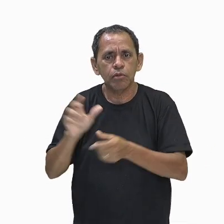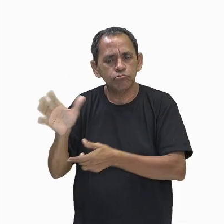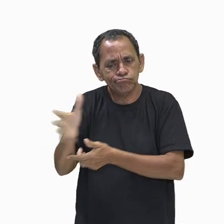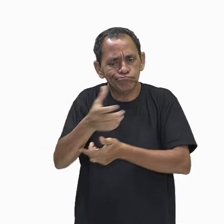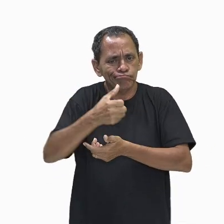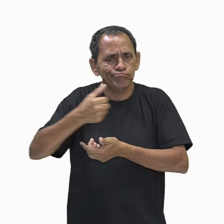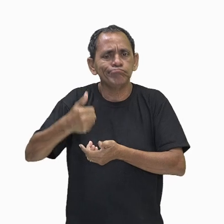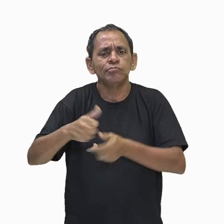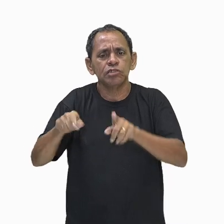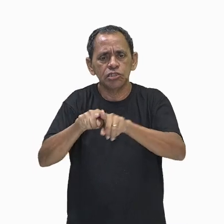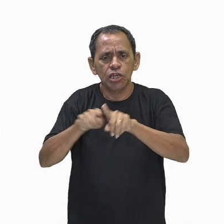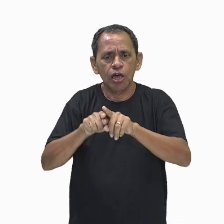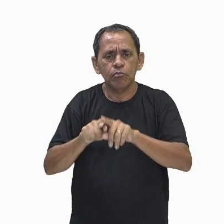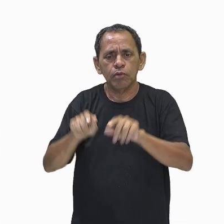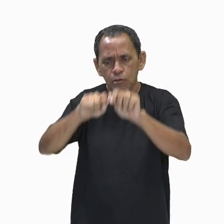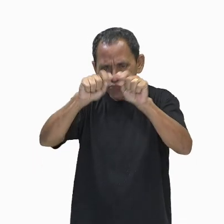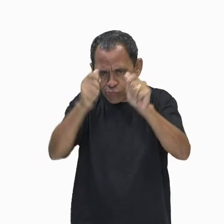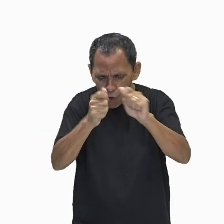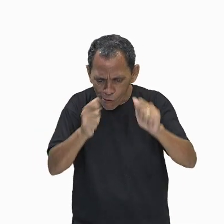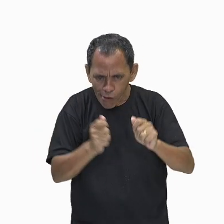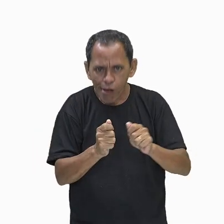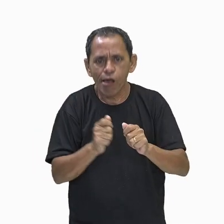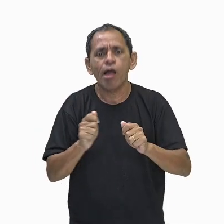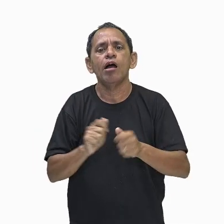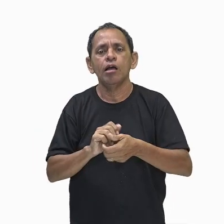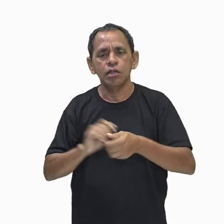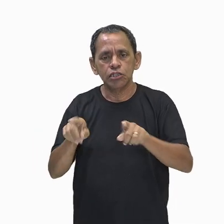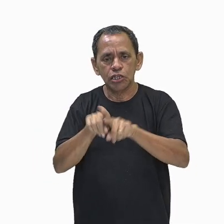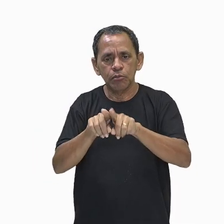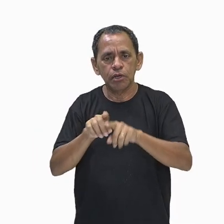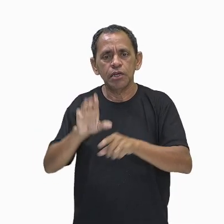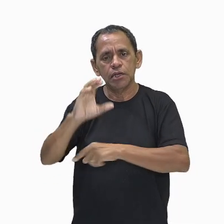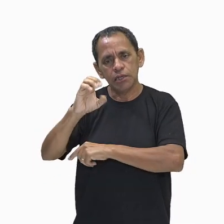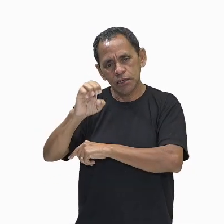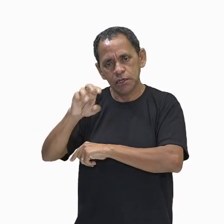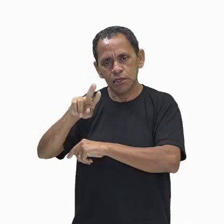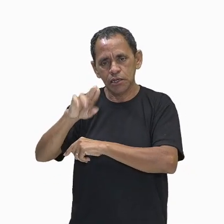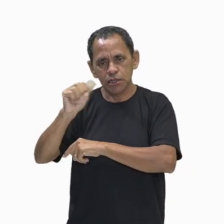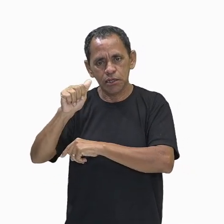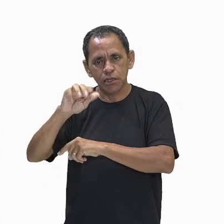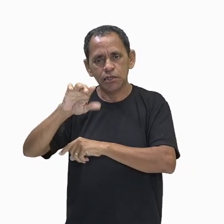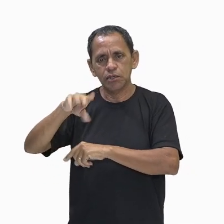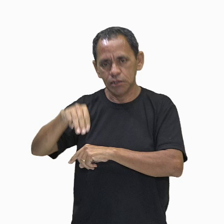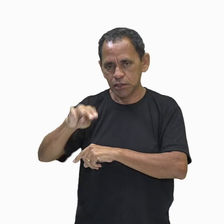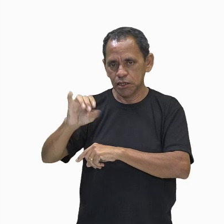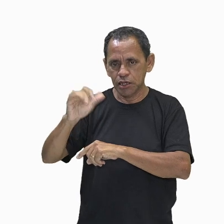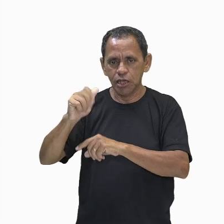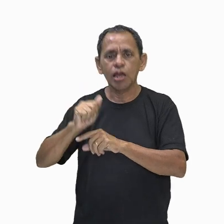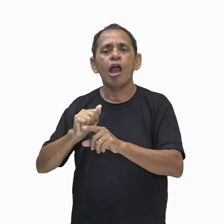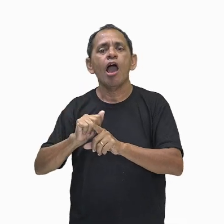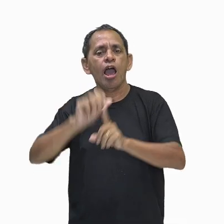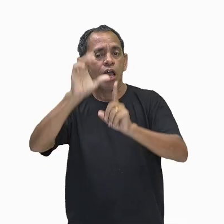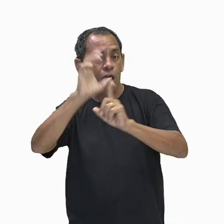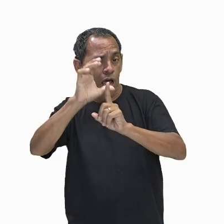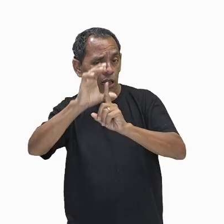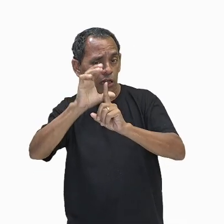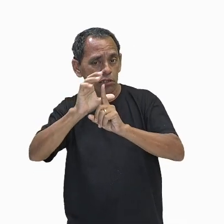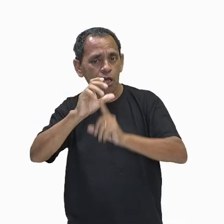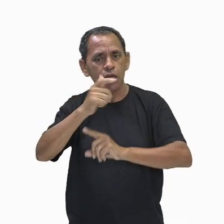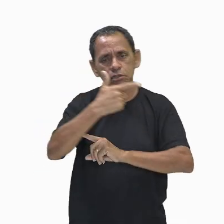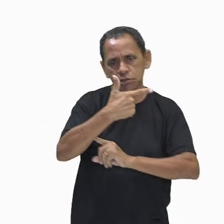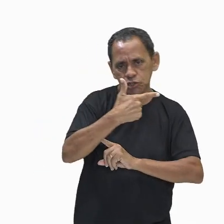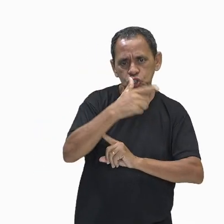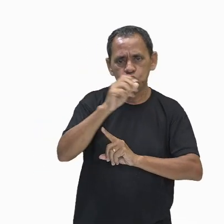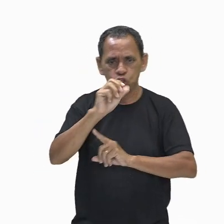na produção de cerâmica. Criaram estudos astronômicos, o calendário lunar de 12 meses, divididos